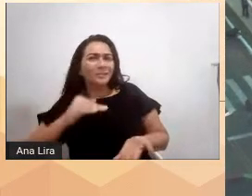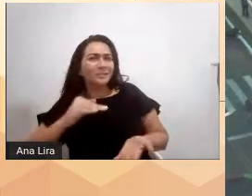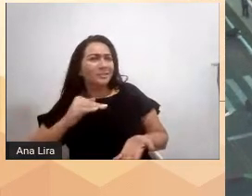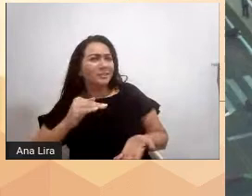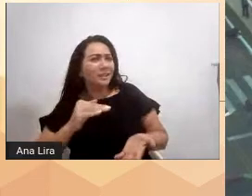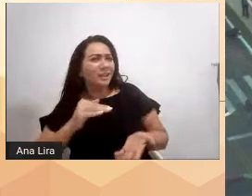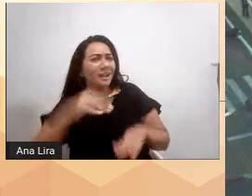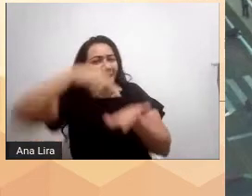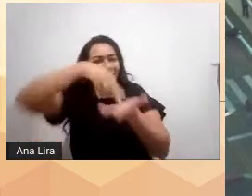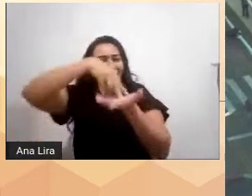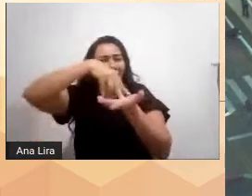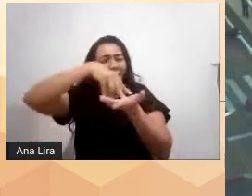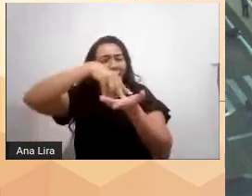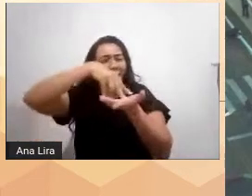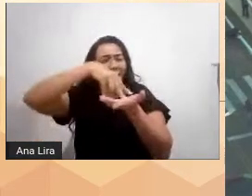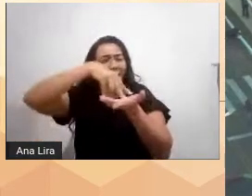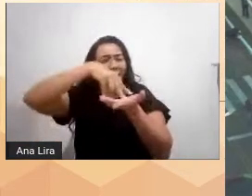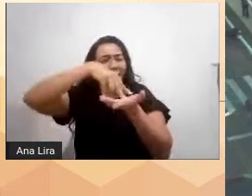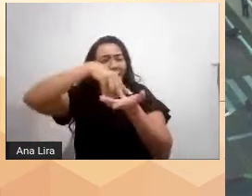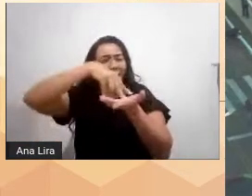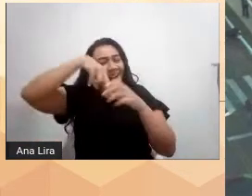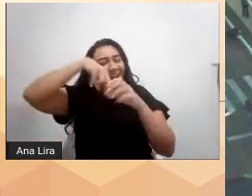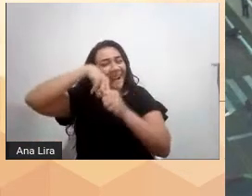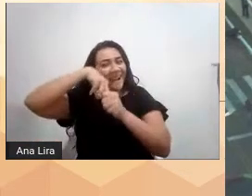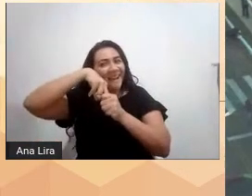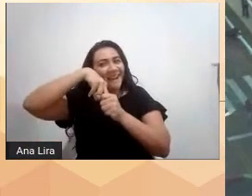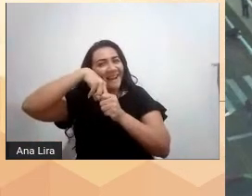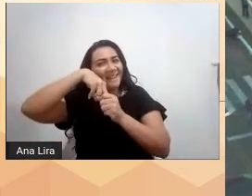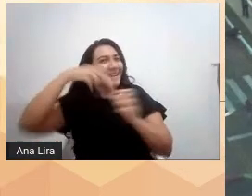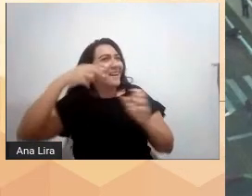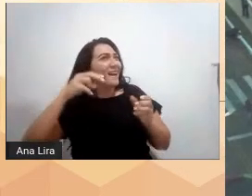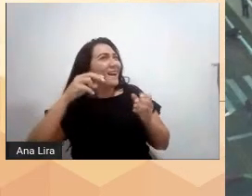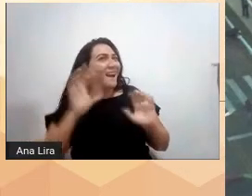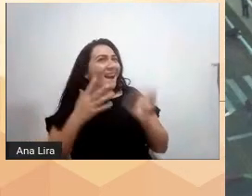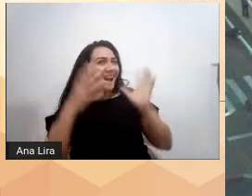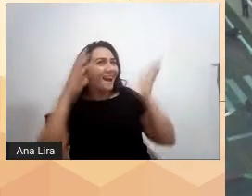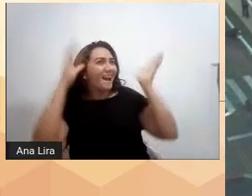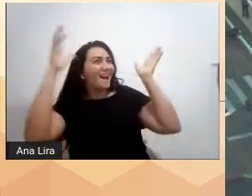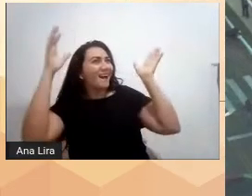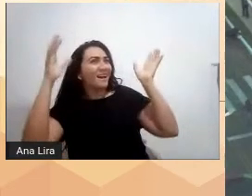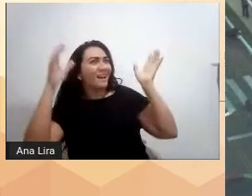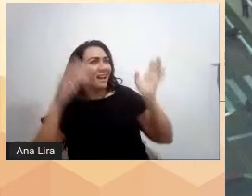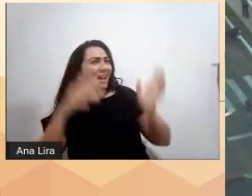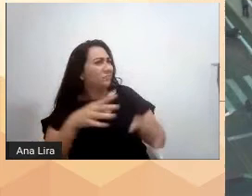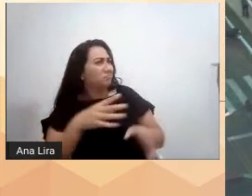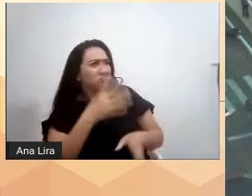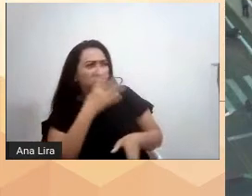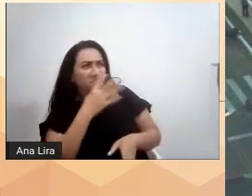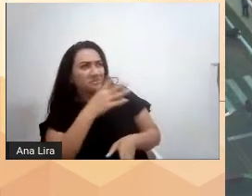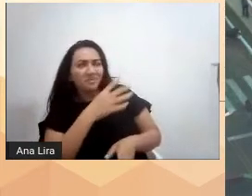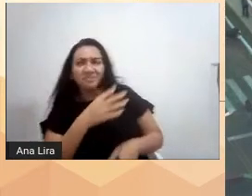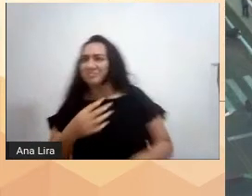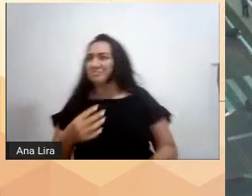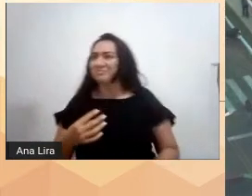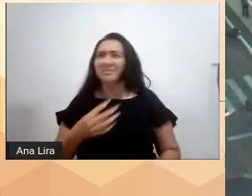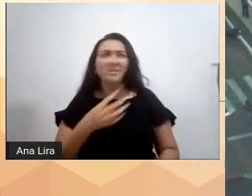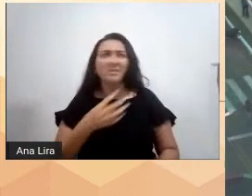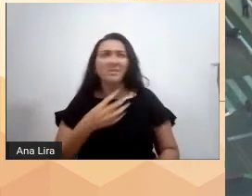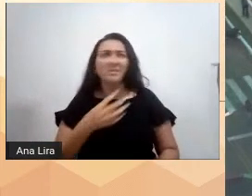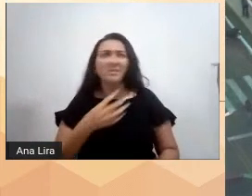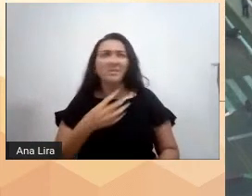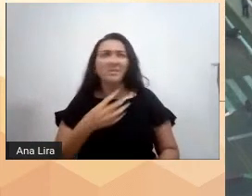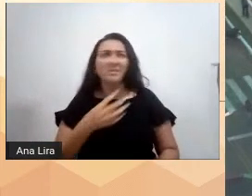muita força, assim, bem alegre. Ela não me conhecia, obviamente, primeira vez que eu estava na cidade, e ela olhou para mim e falou assim: